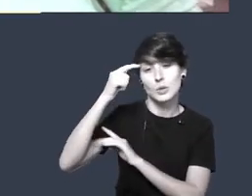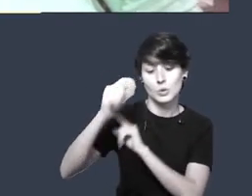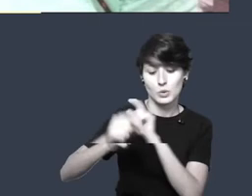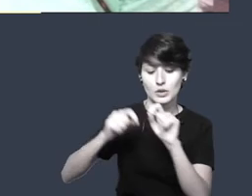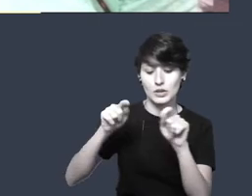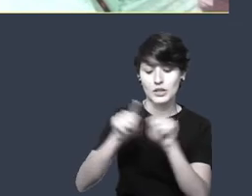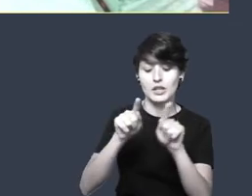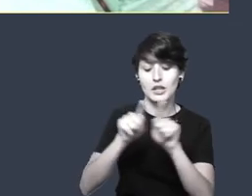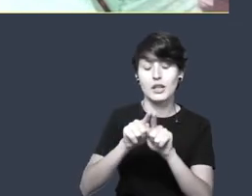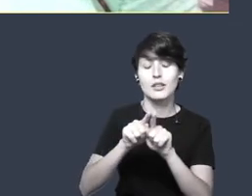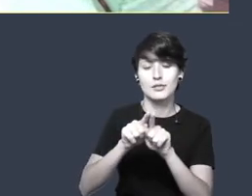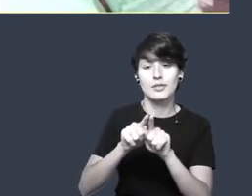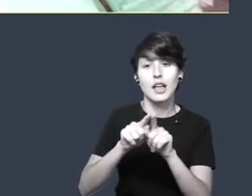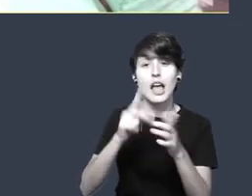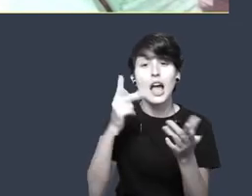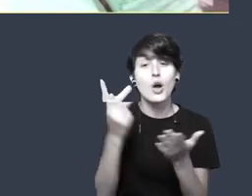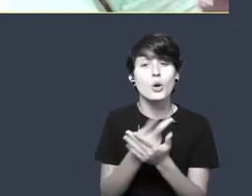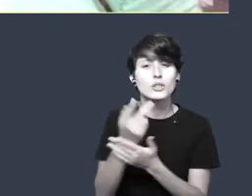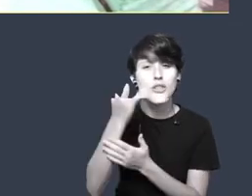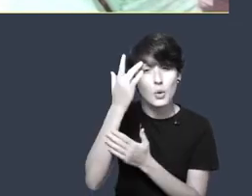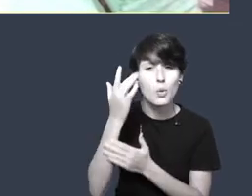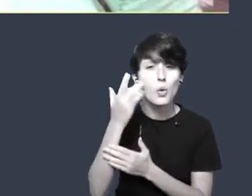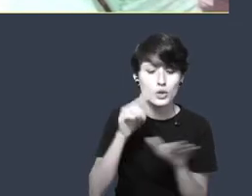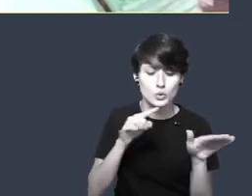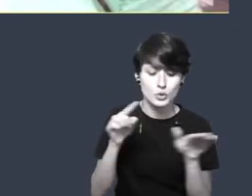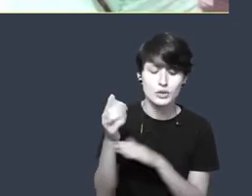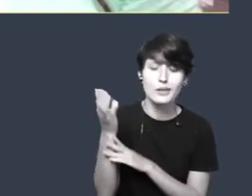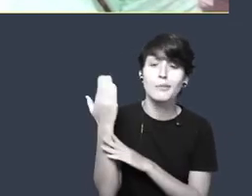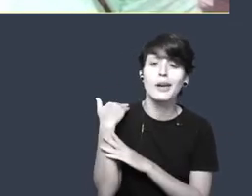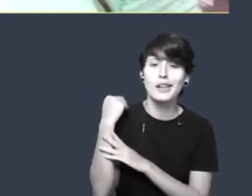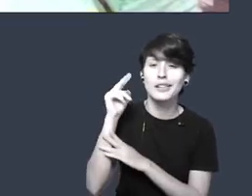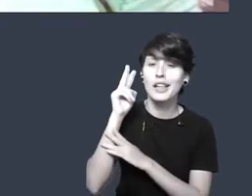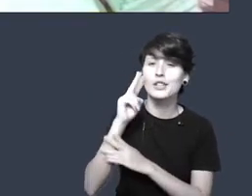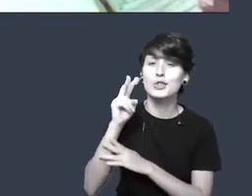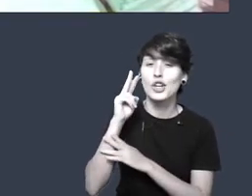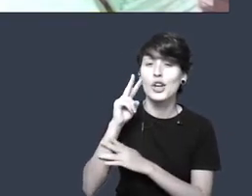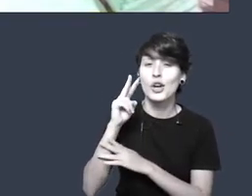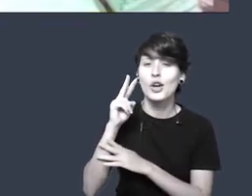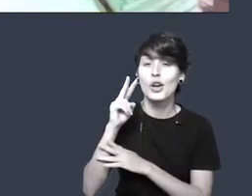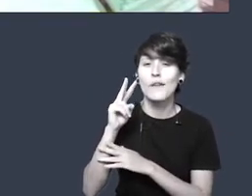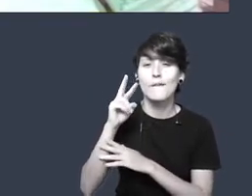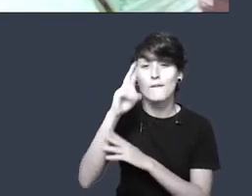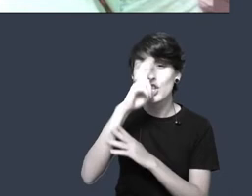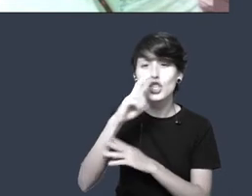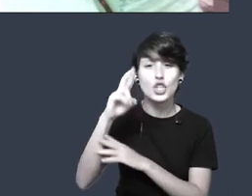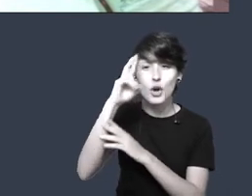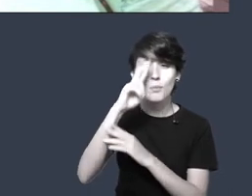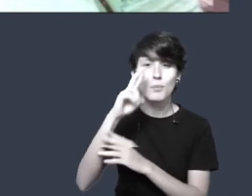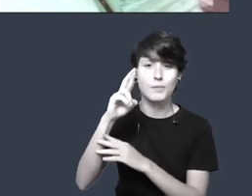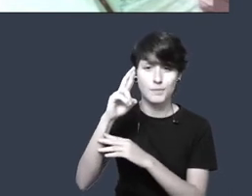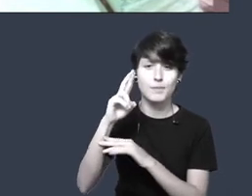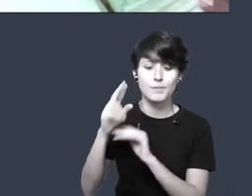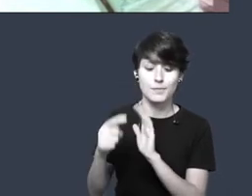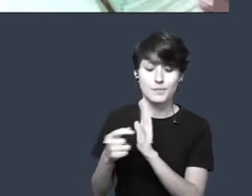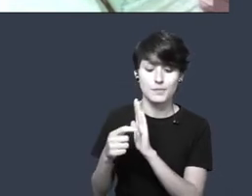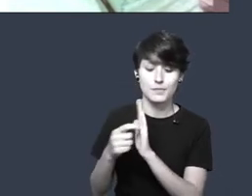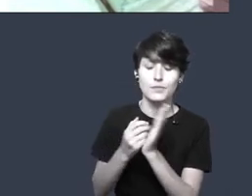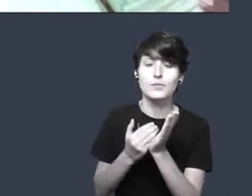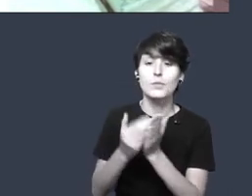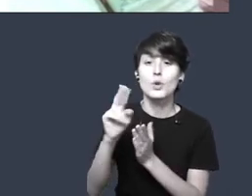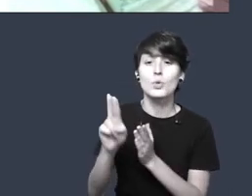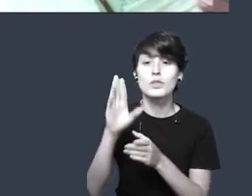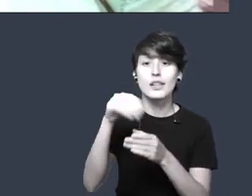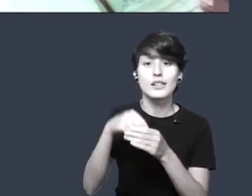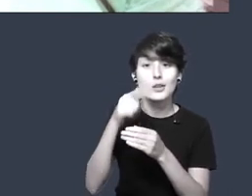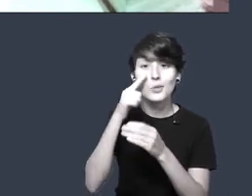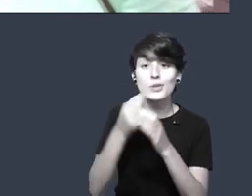até que saiu, acho que tem umas semanas atrás, foi a história do Photoshop, em que eles começaram a usar a inteligência artificial para